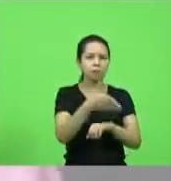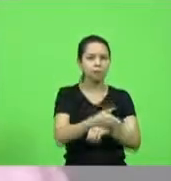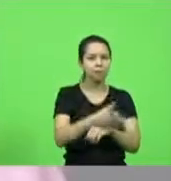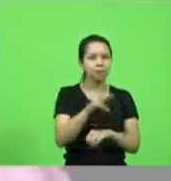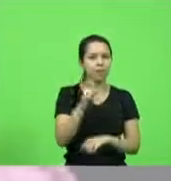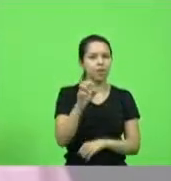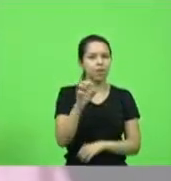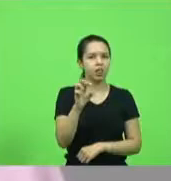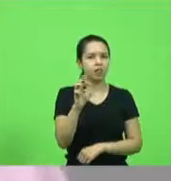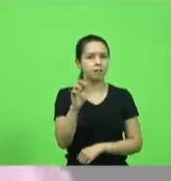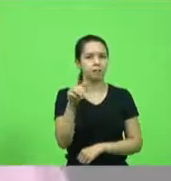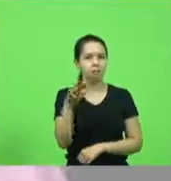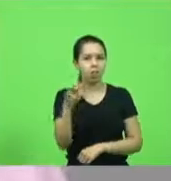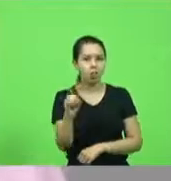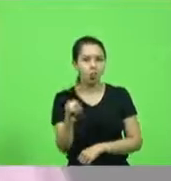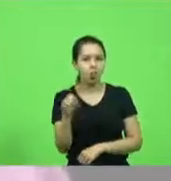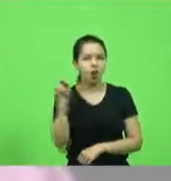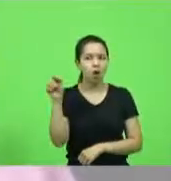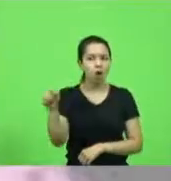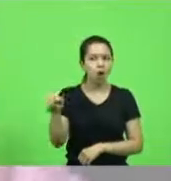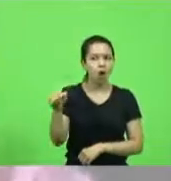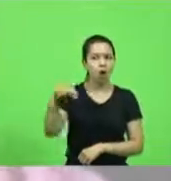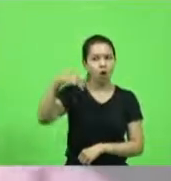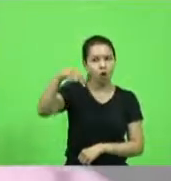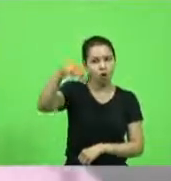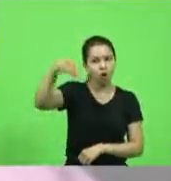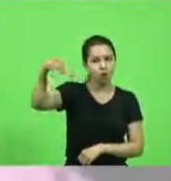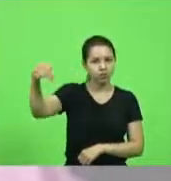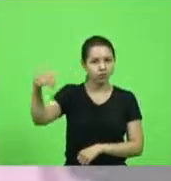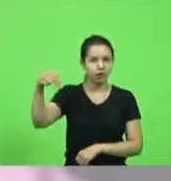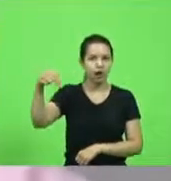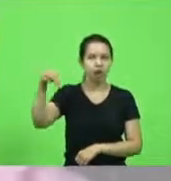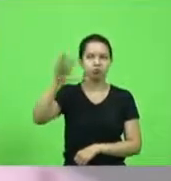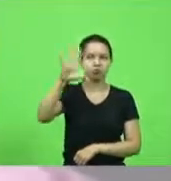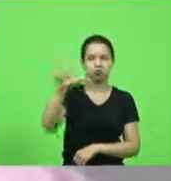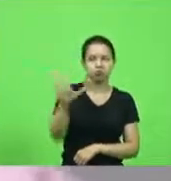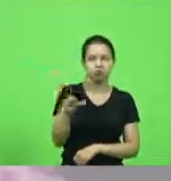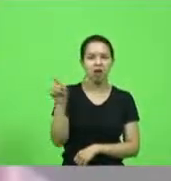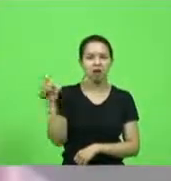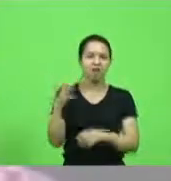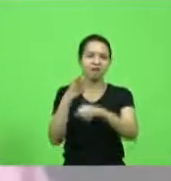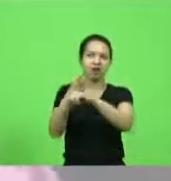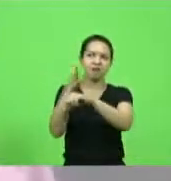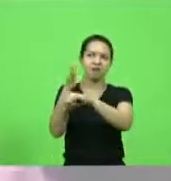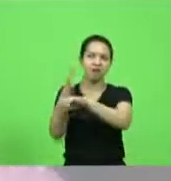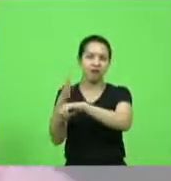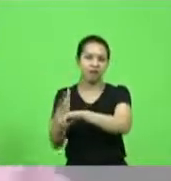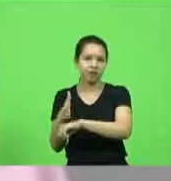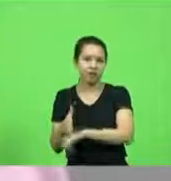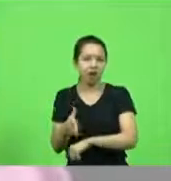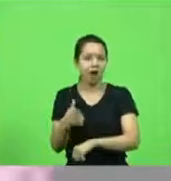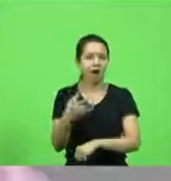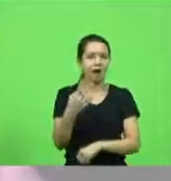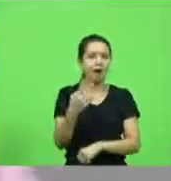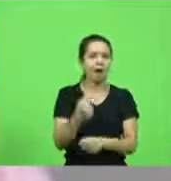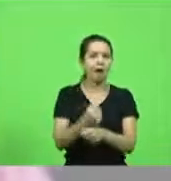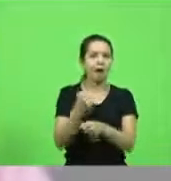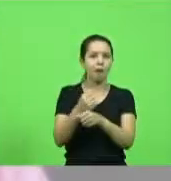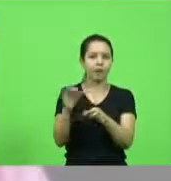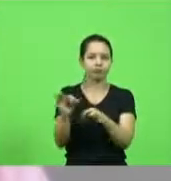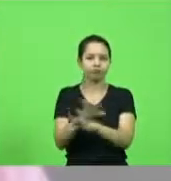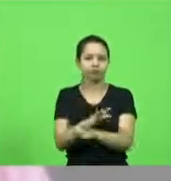Nordeste, terminando com justiça, alguma obra parada há 25, 30 anos, porque esse